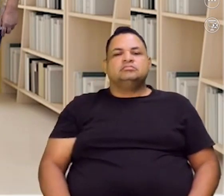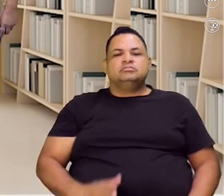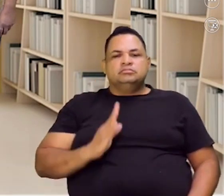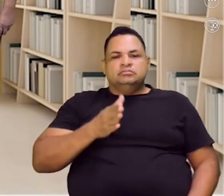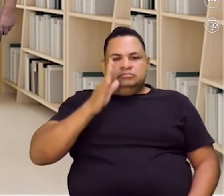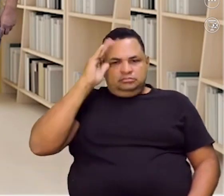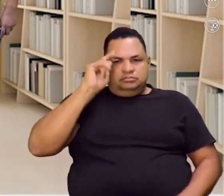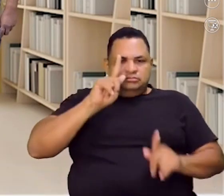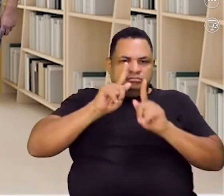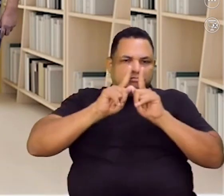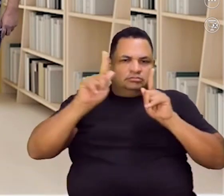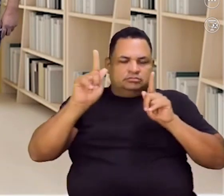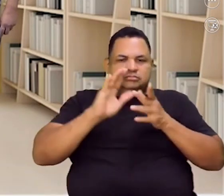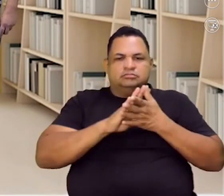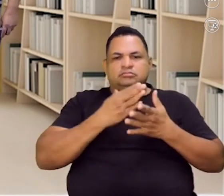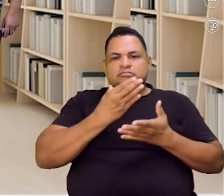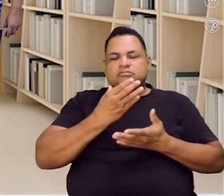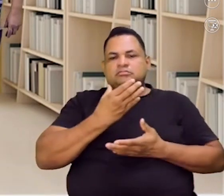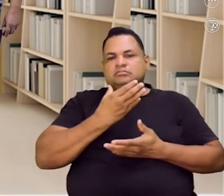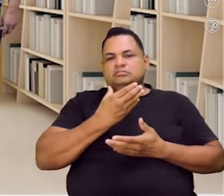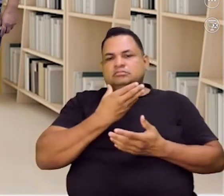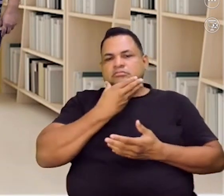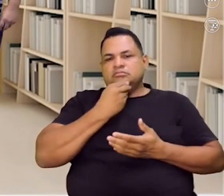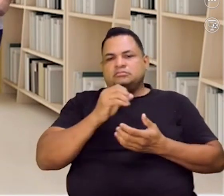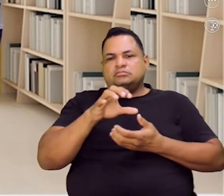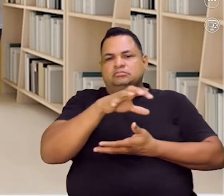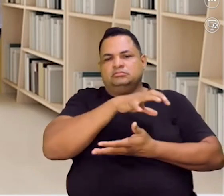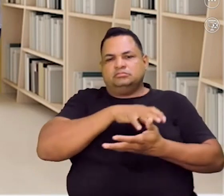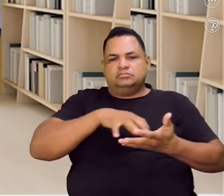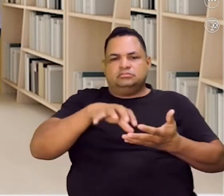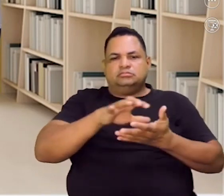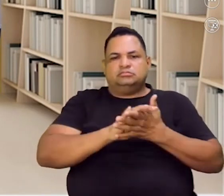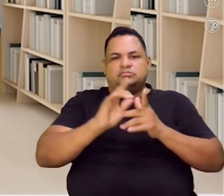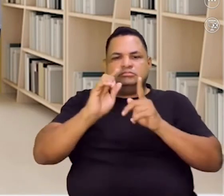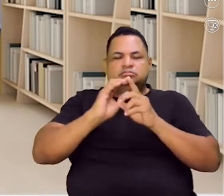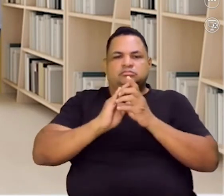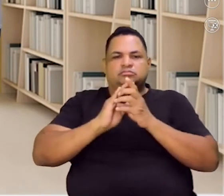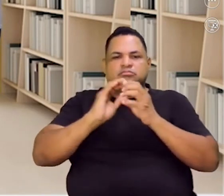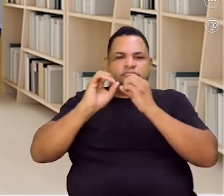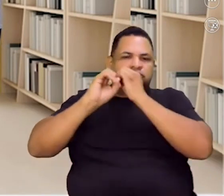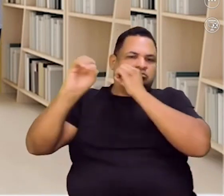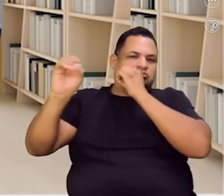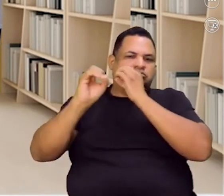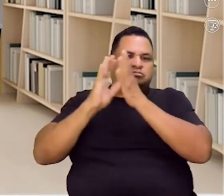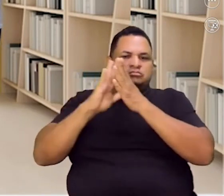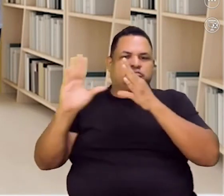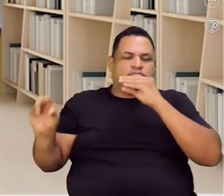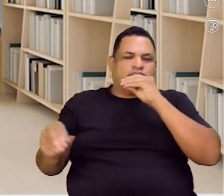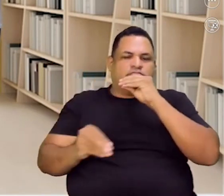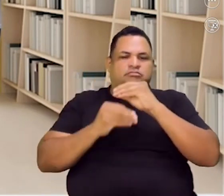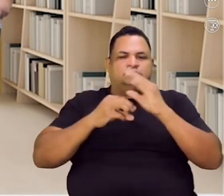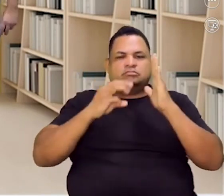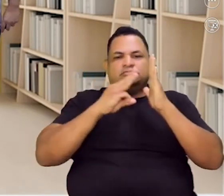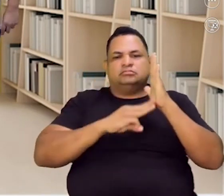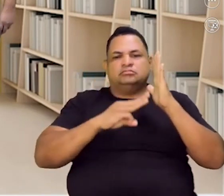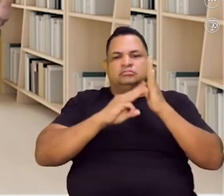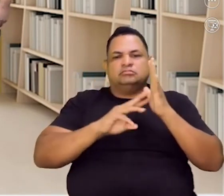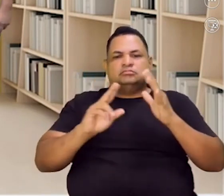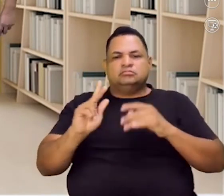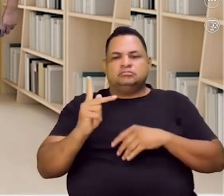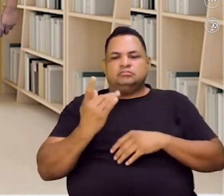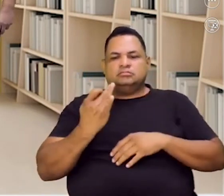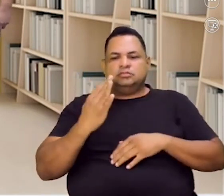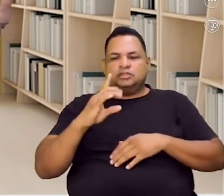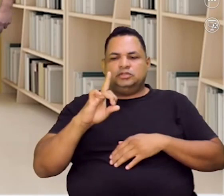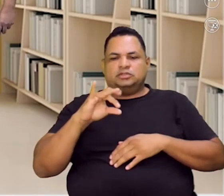que Galileu revolucionou a astronomia introduzindo um modelo heliocêntrico, né, que é o Sol no centro do